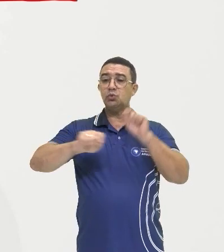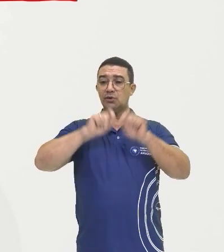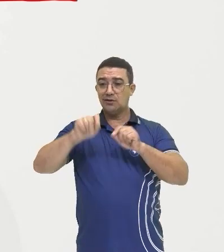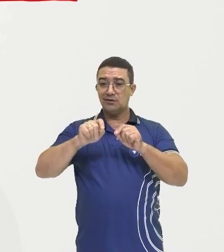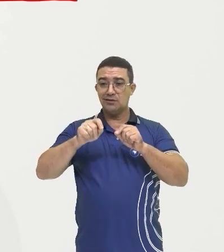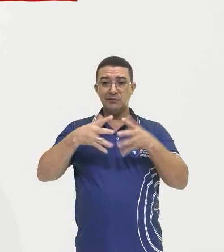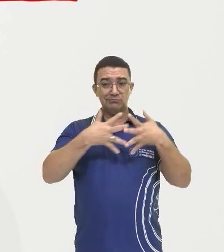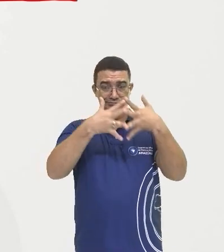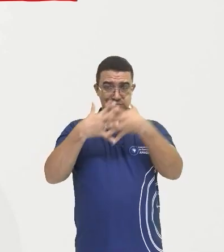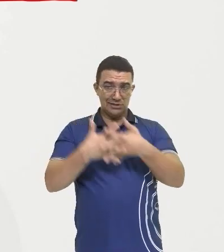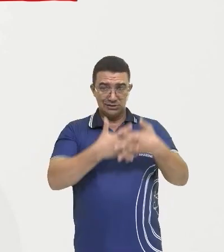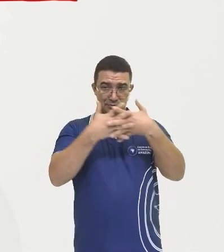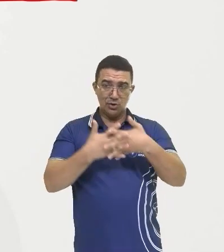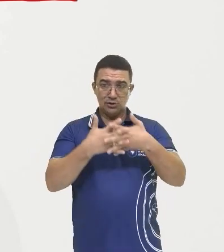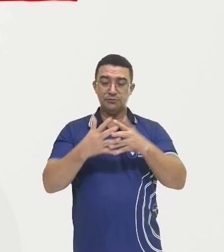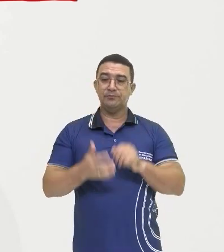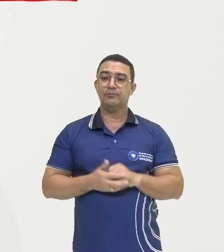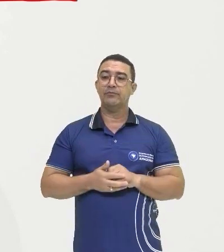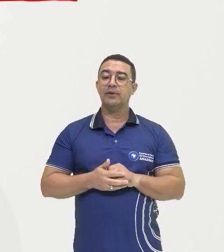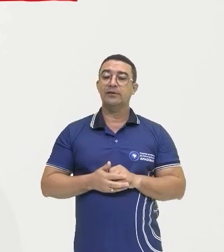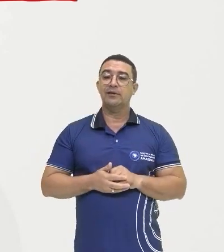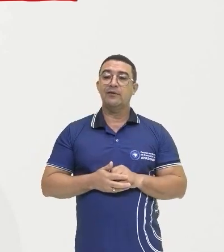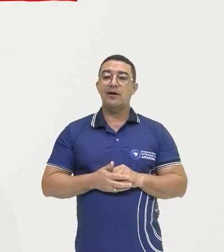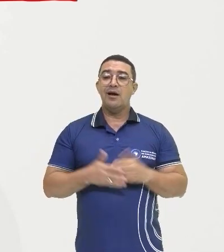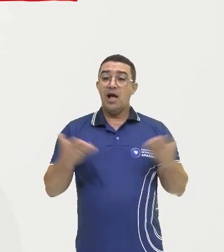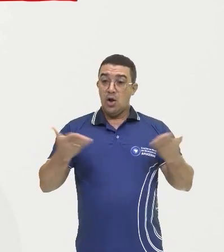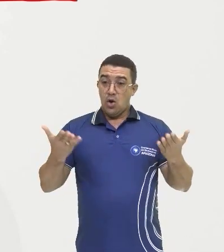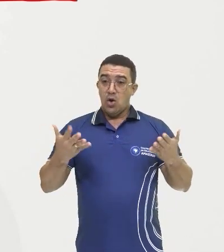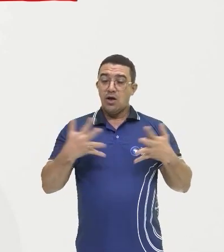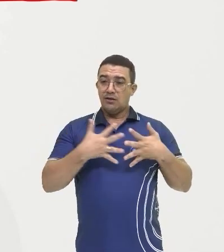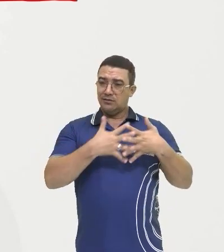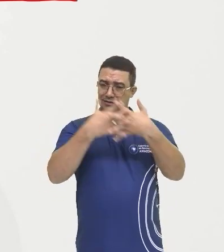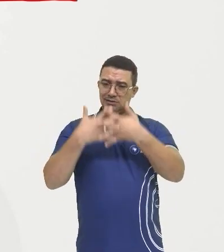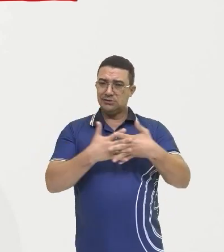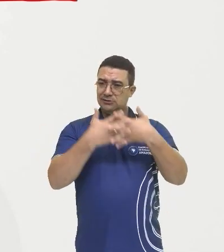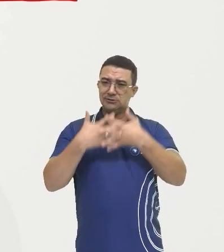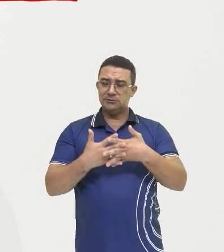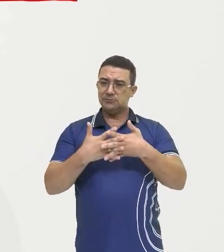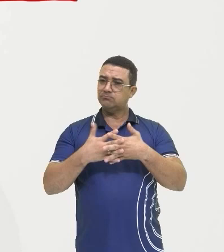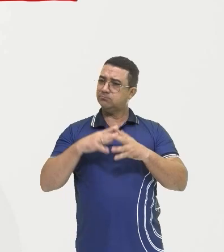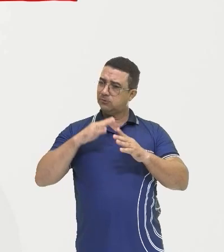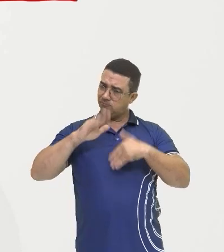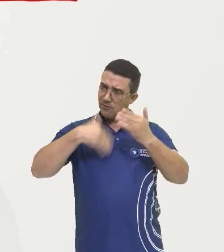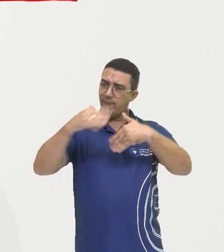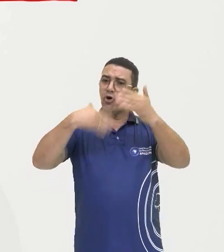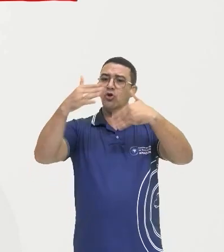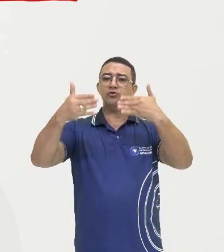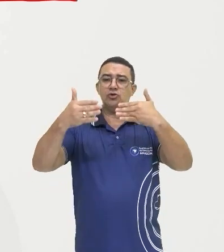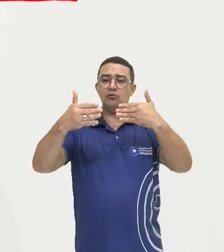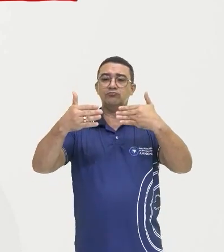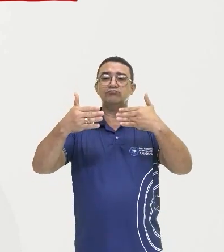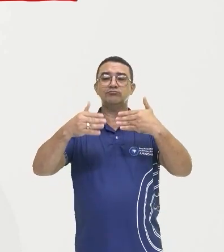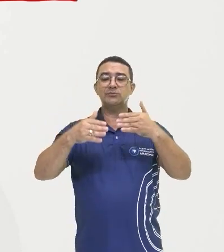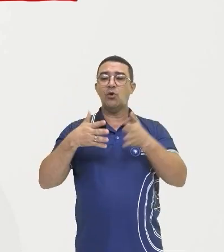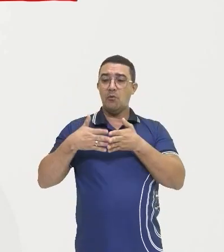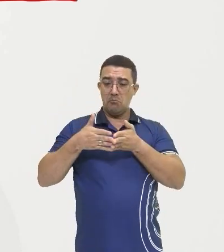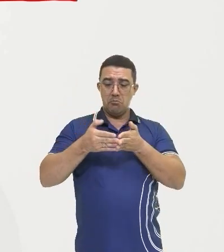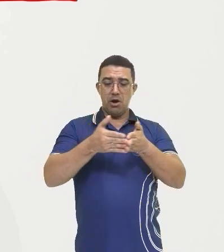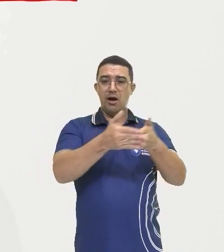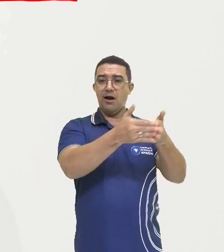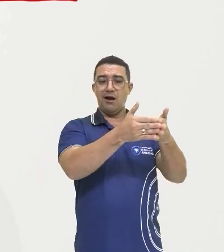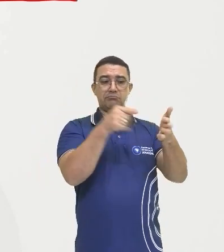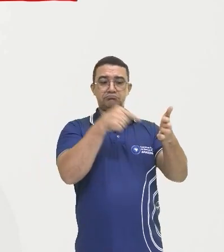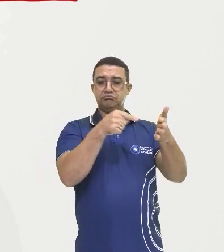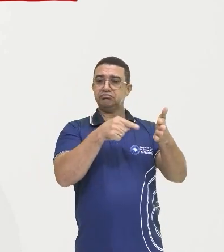será comprometido. Conforme os meios de transporte evoluíram, e nesse caso o marítimo tem um papel essencial, um papel